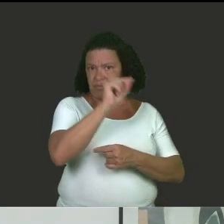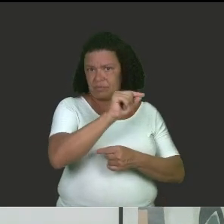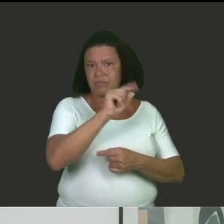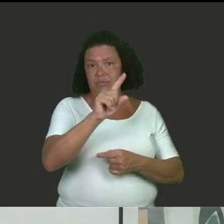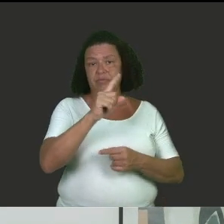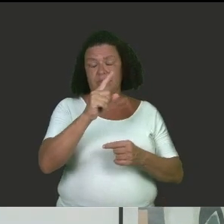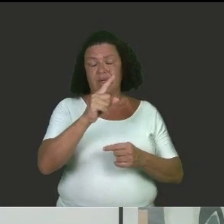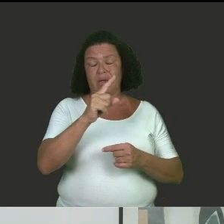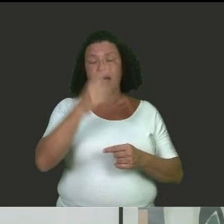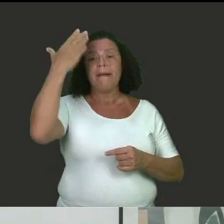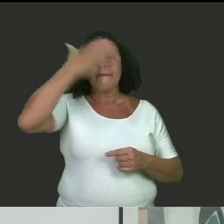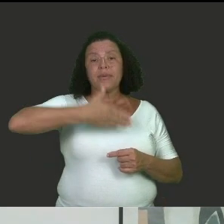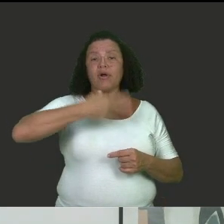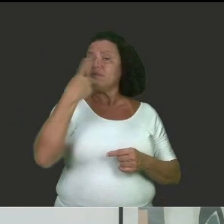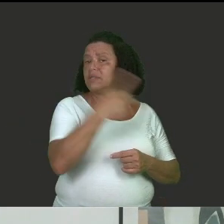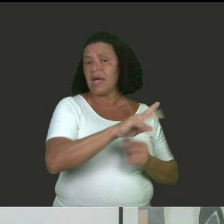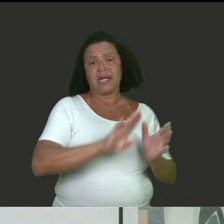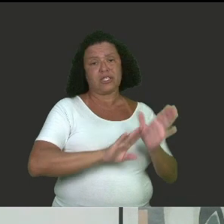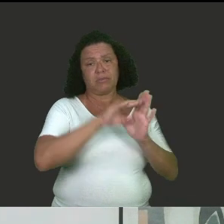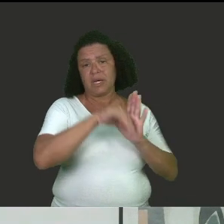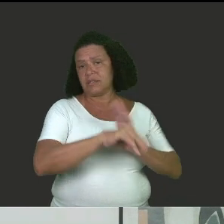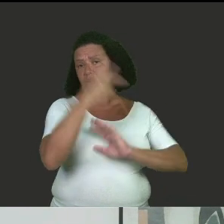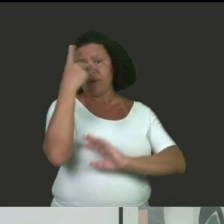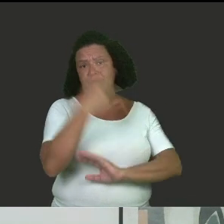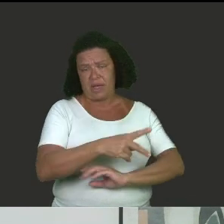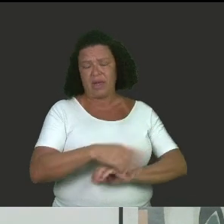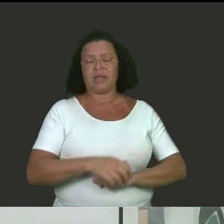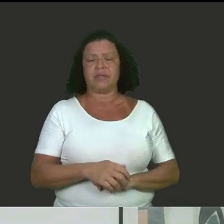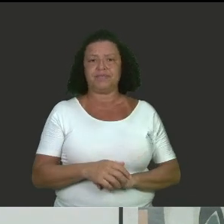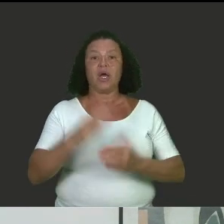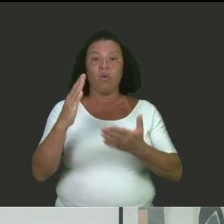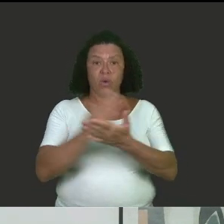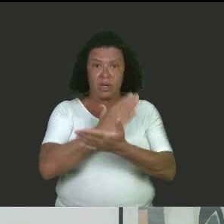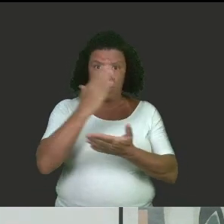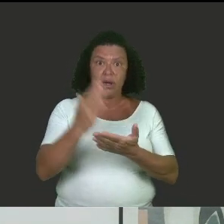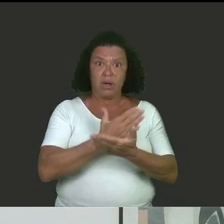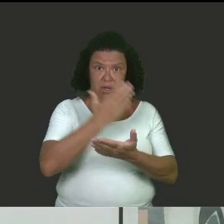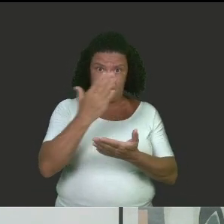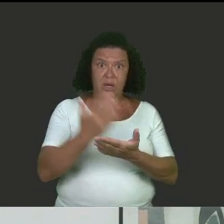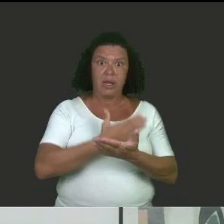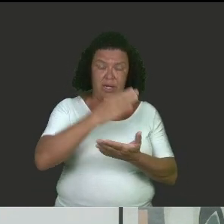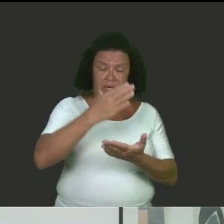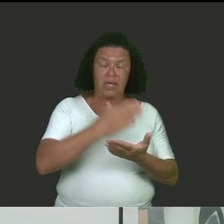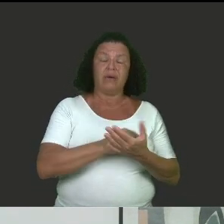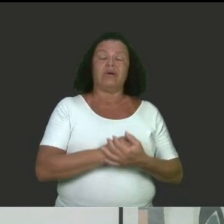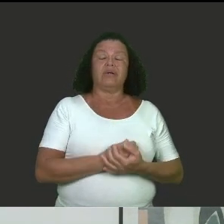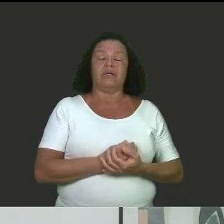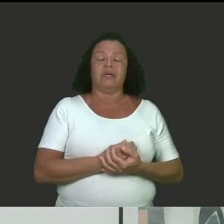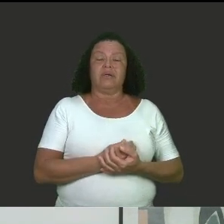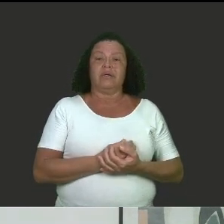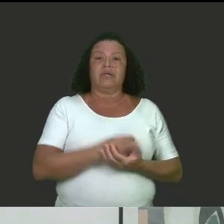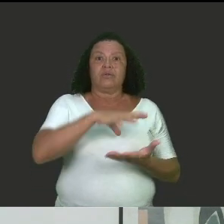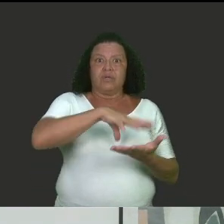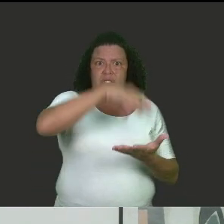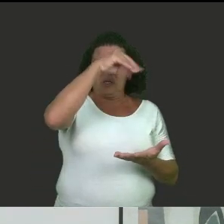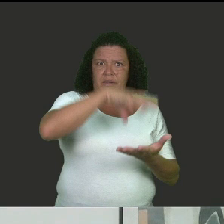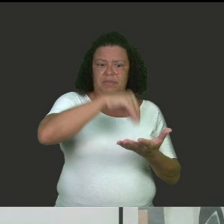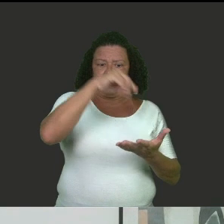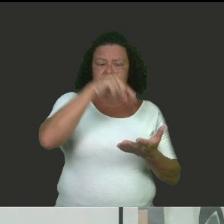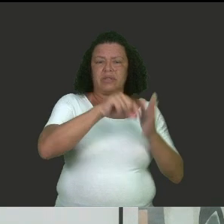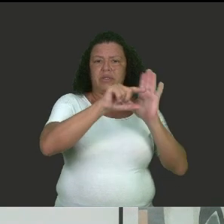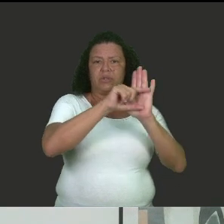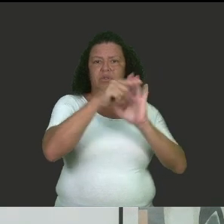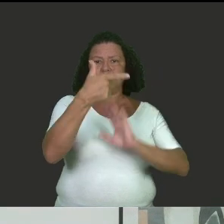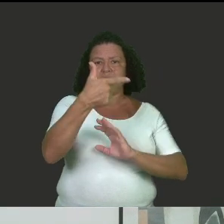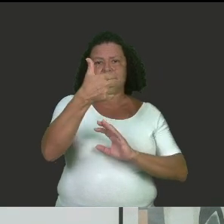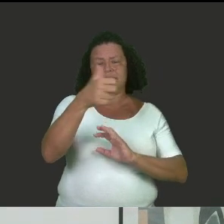da expiação. Livro dos Espíritos traz para a gente na questão 258.